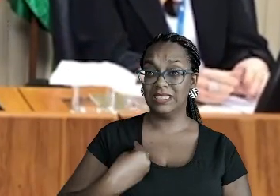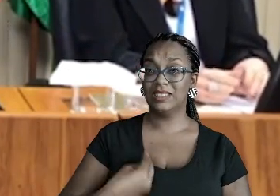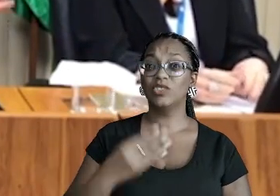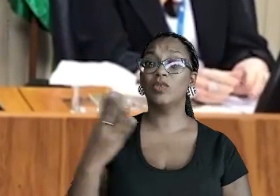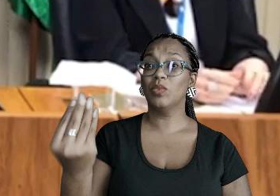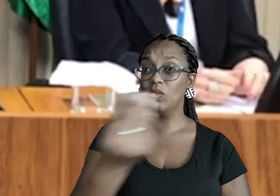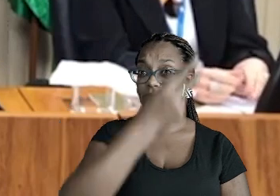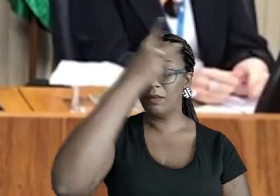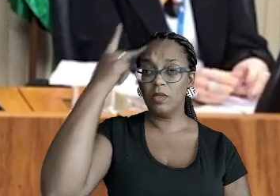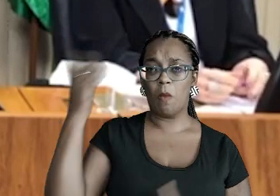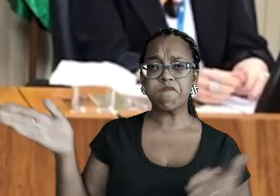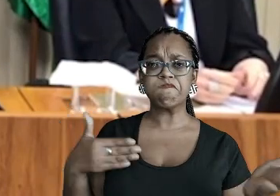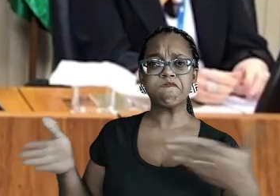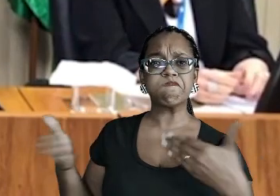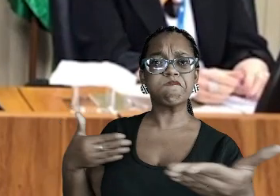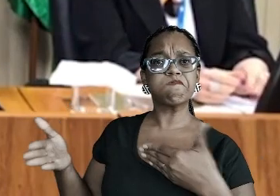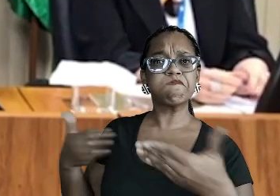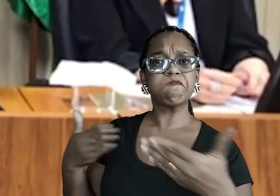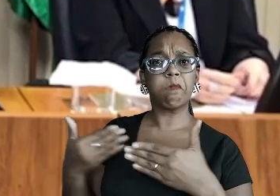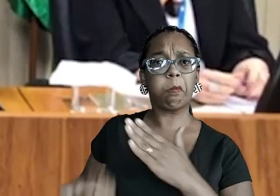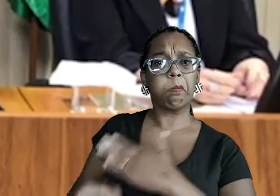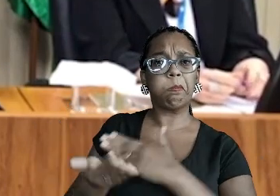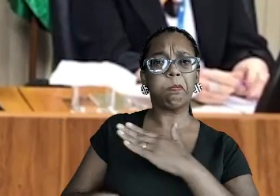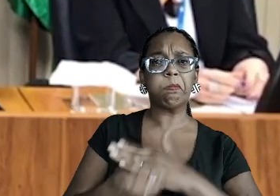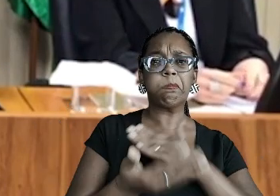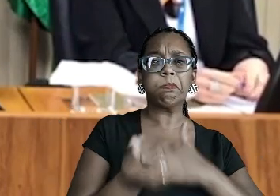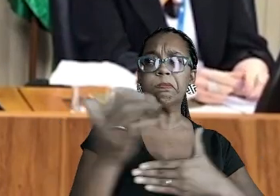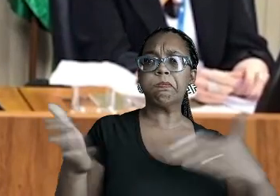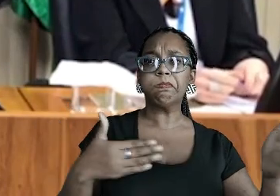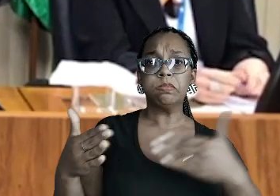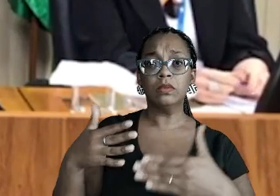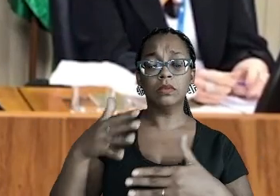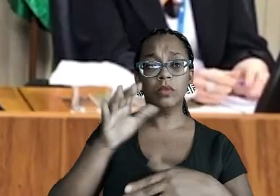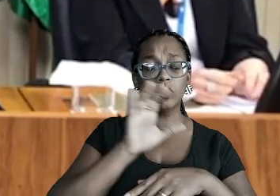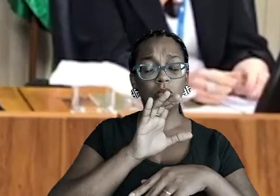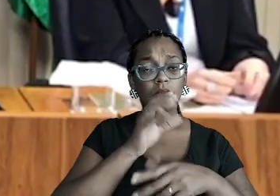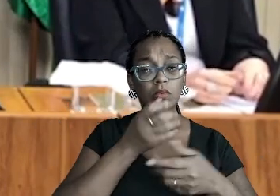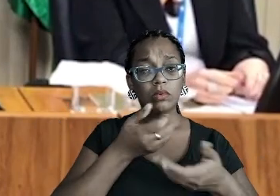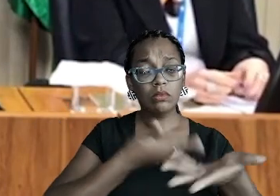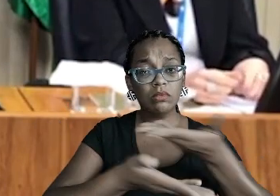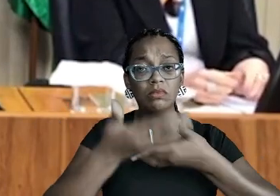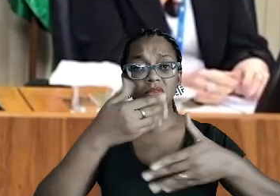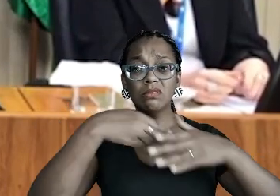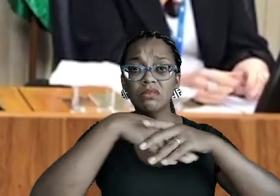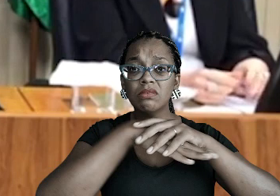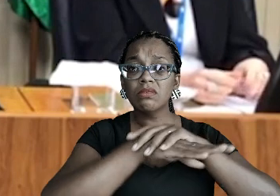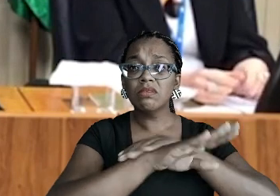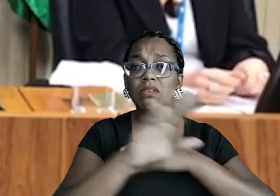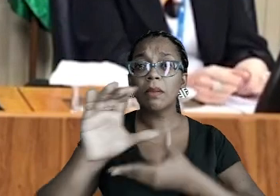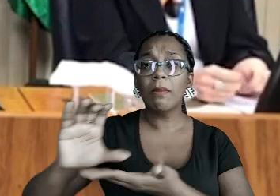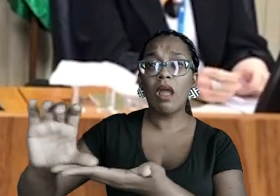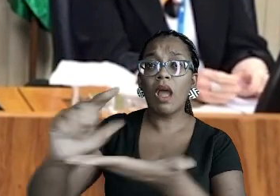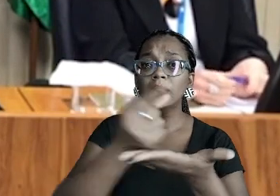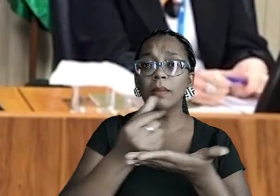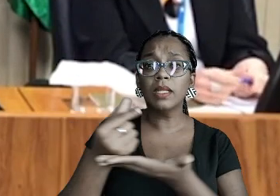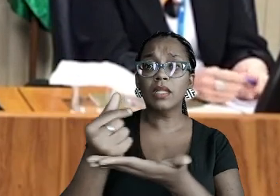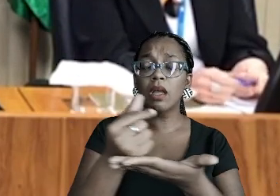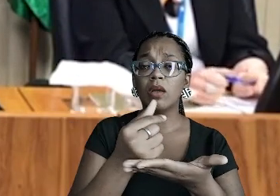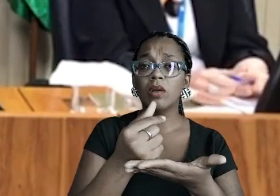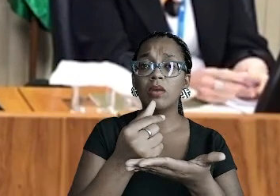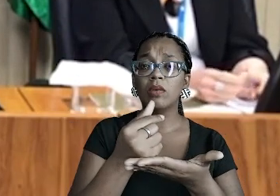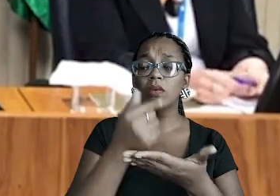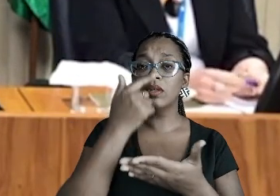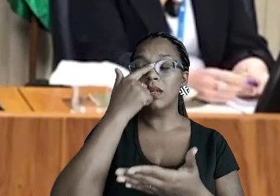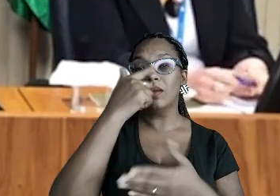muita gente ganhando muito indevidamente no curso das operações de mercado de capitais